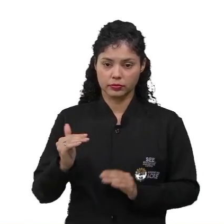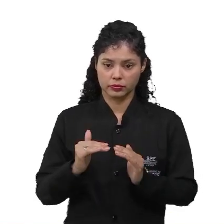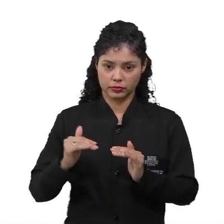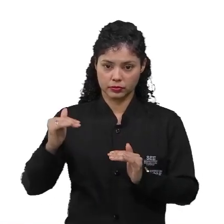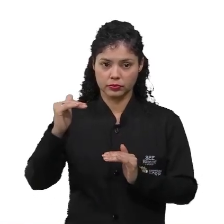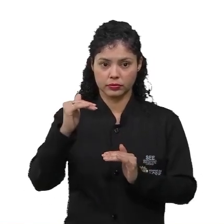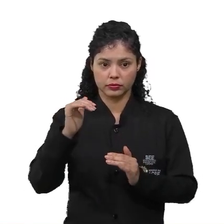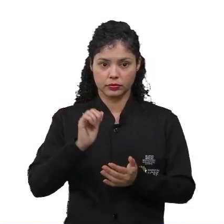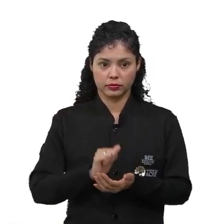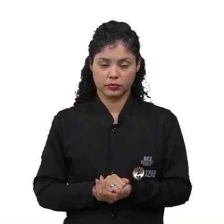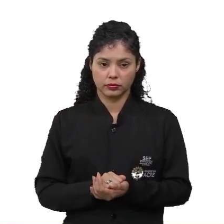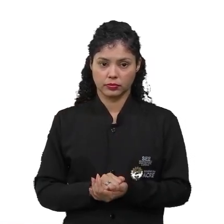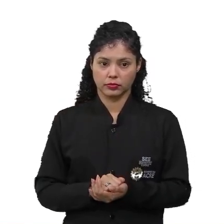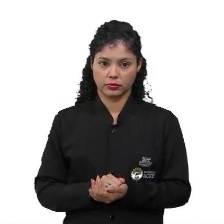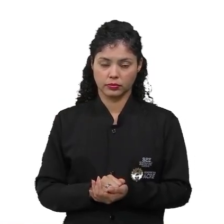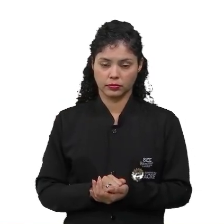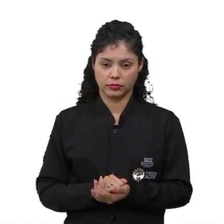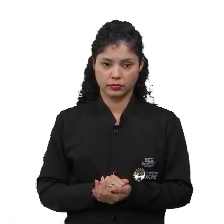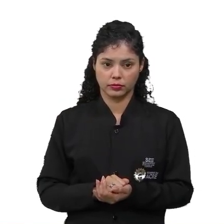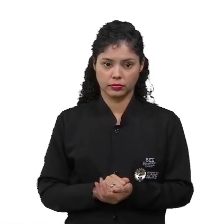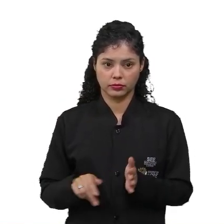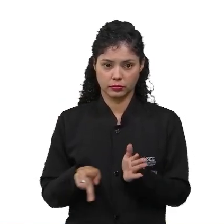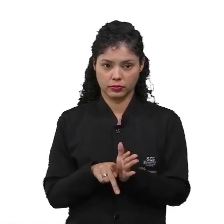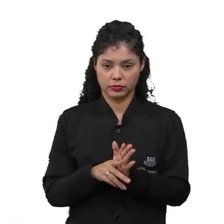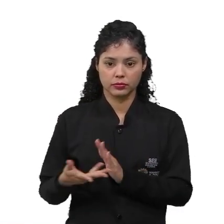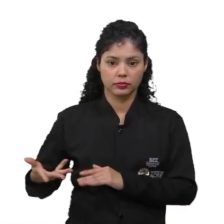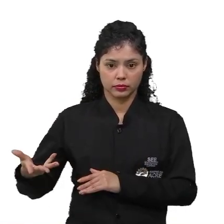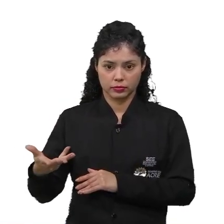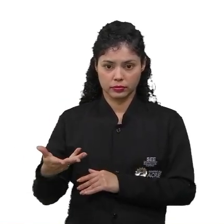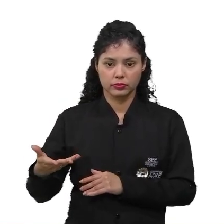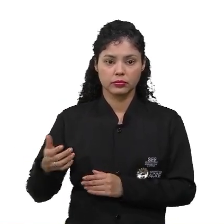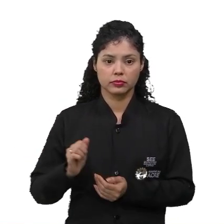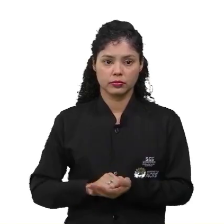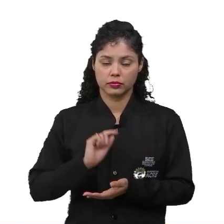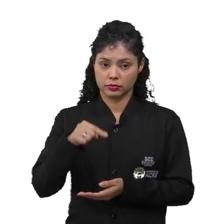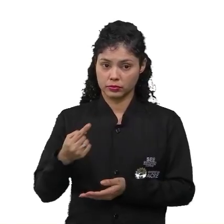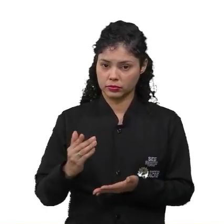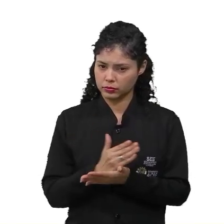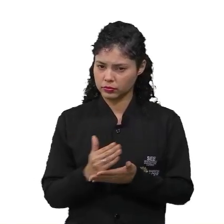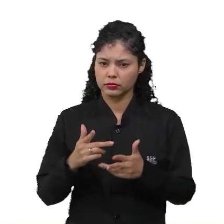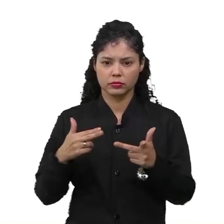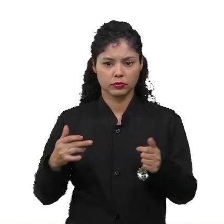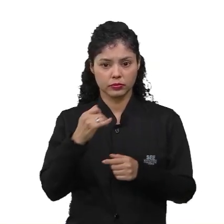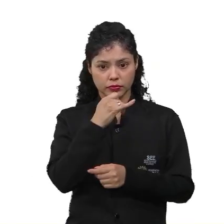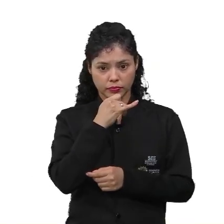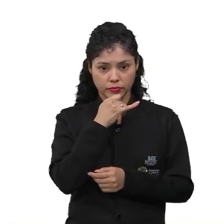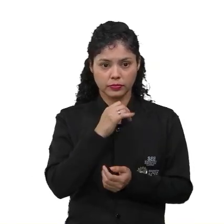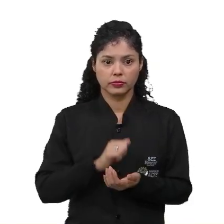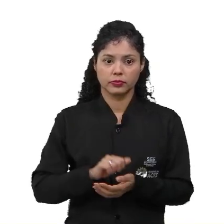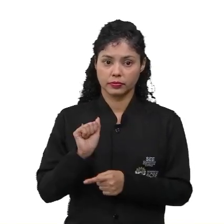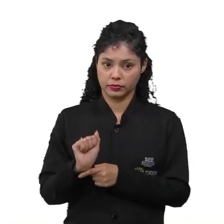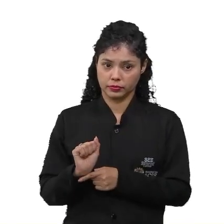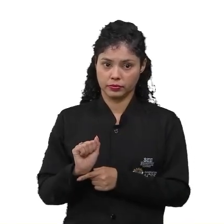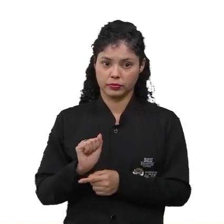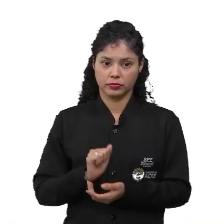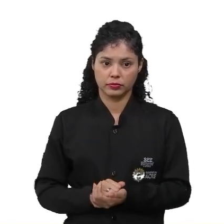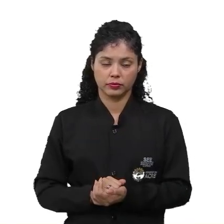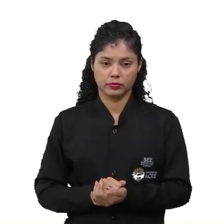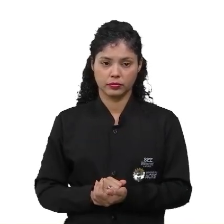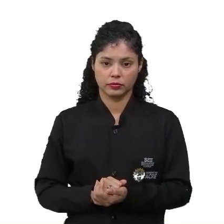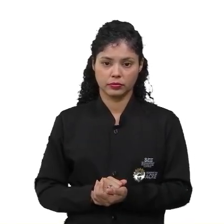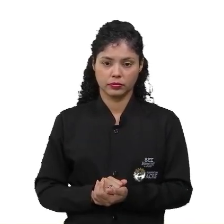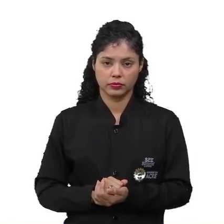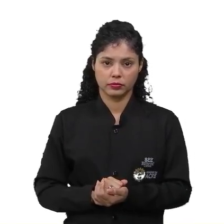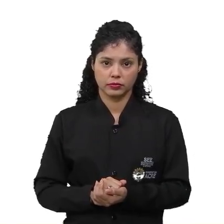o logaritmo de alguma coisa na própria base, é aquela alguma coisa, por exemplo aqui, a. Isso